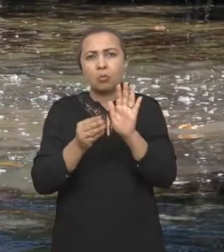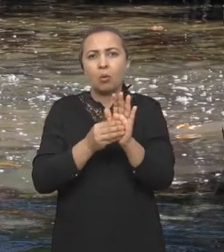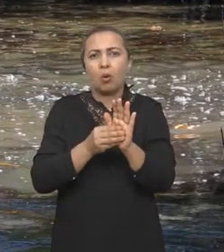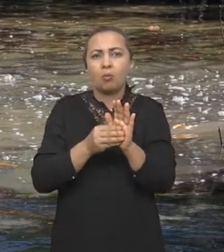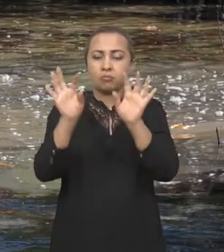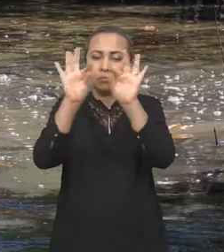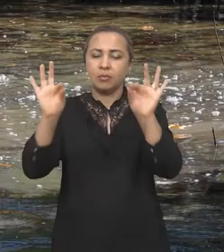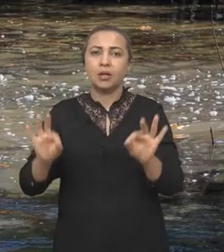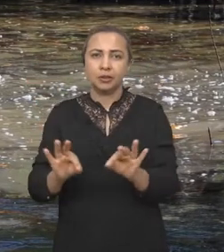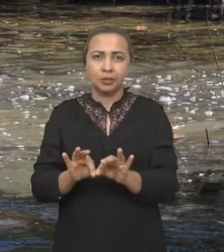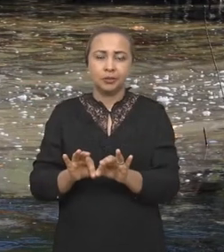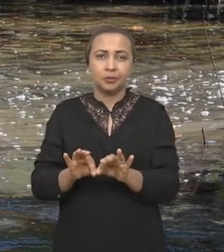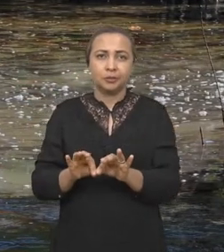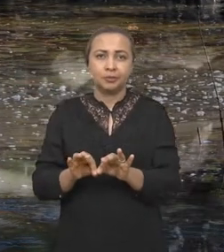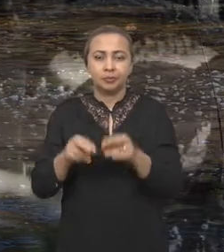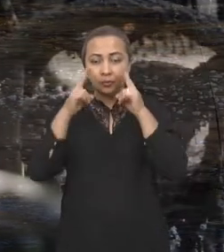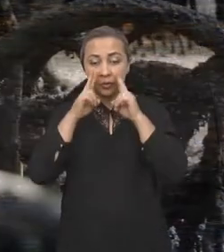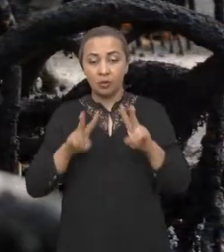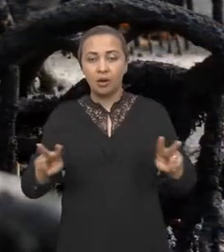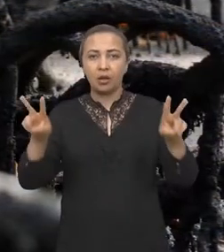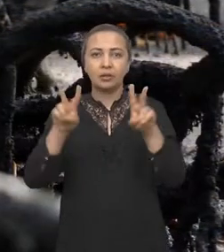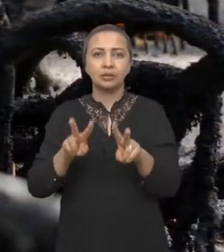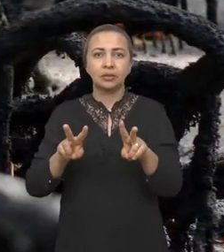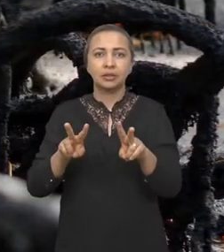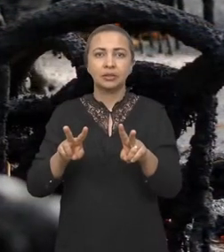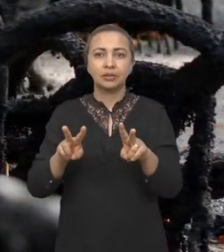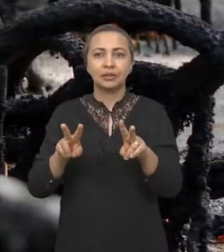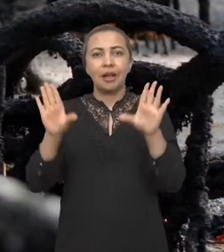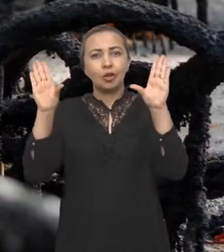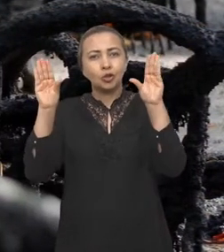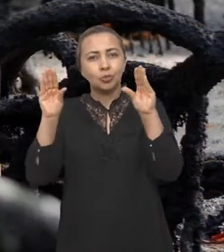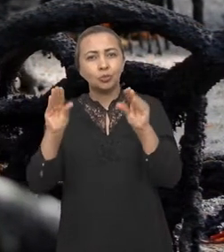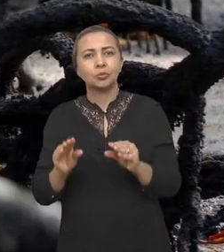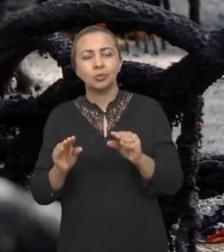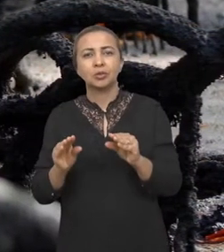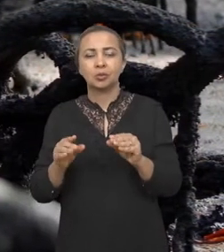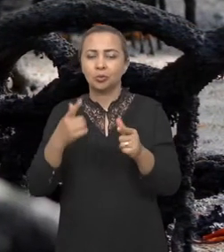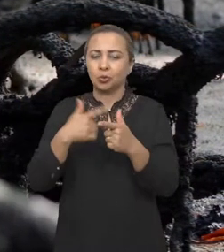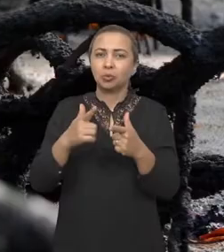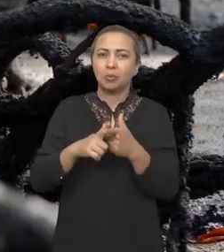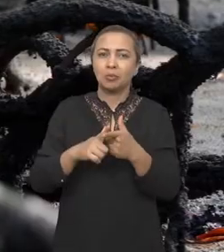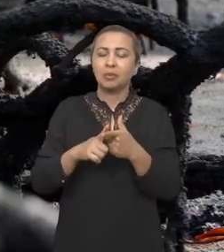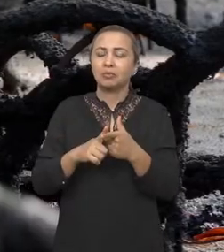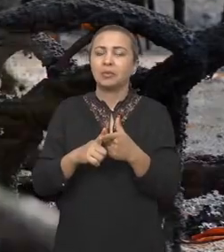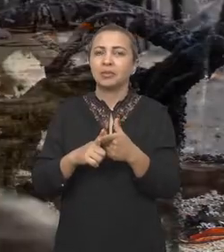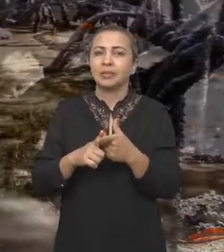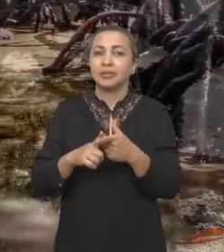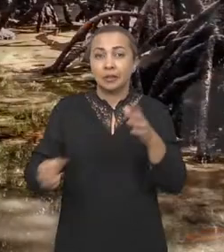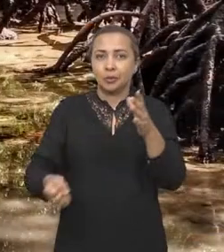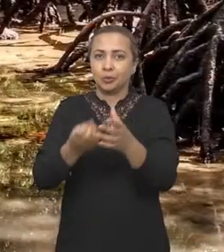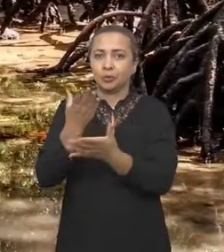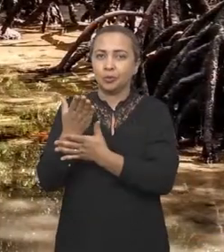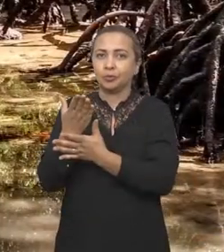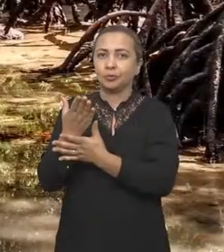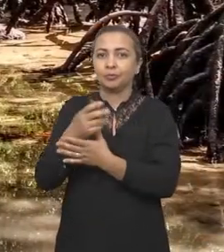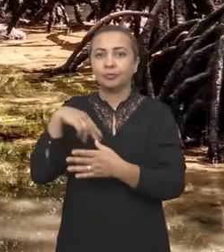de propor um projeto que visasse a mitigação dos impactos dessa tragédia, logo a